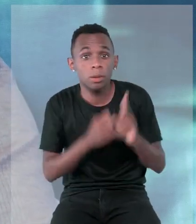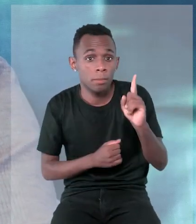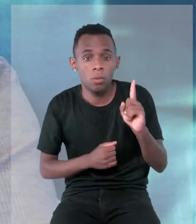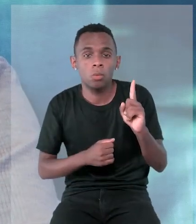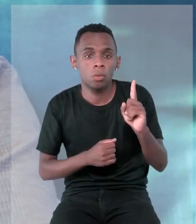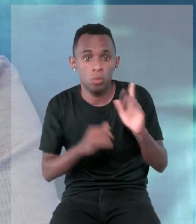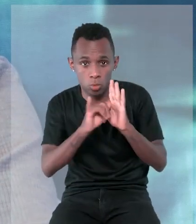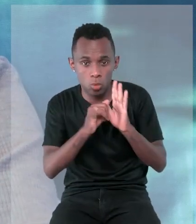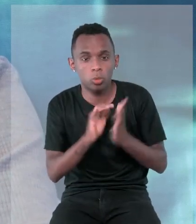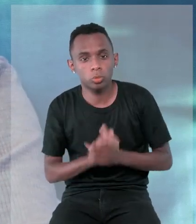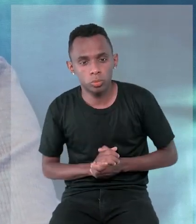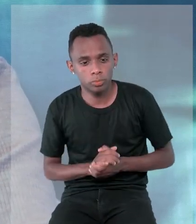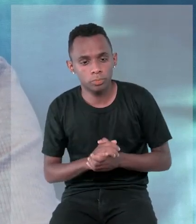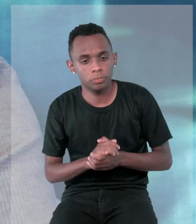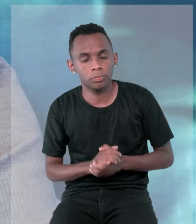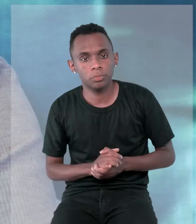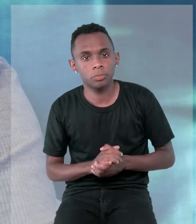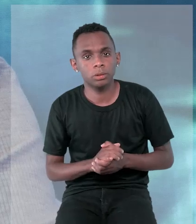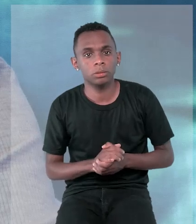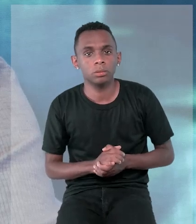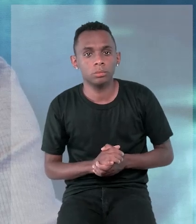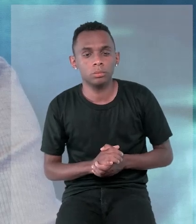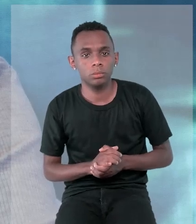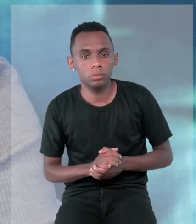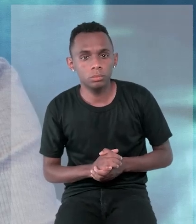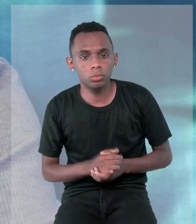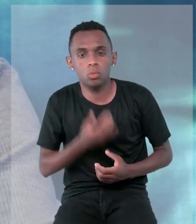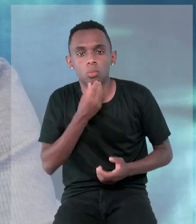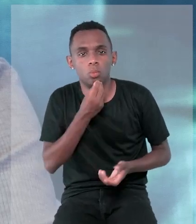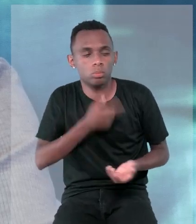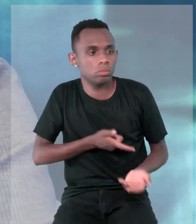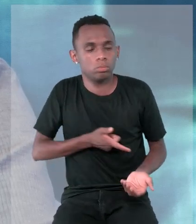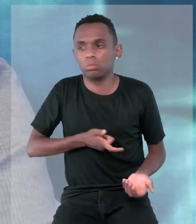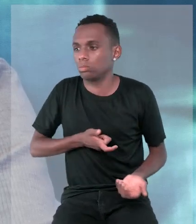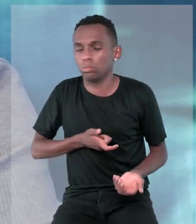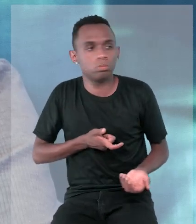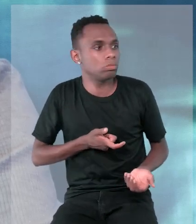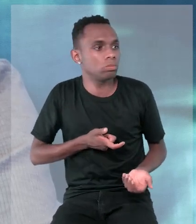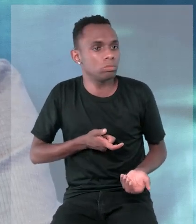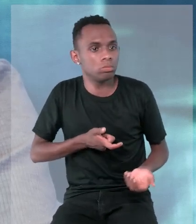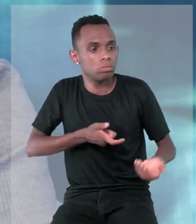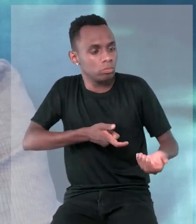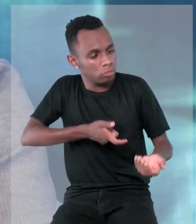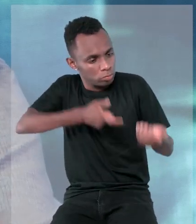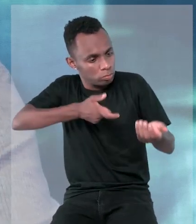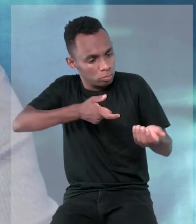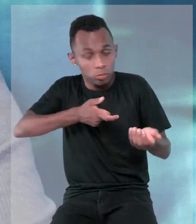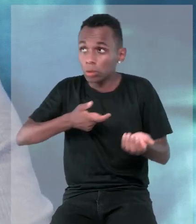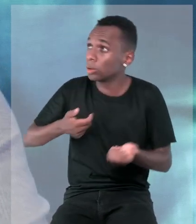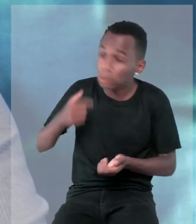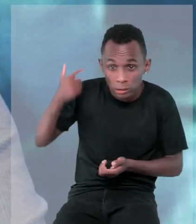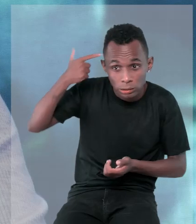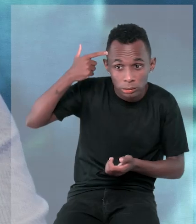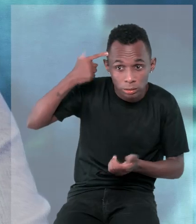é um cara que fica o tempo todo com um fuzil em cima da cabeça de um cara que a única coisa